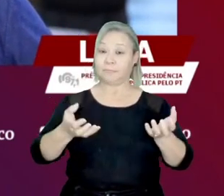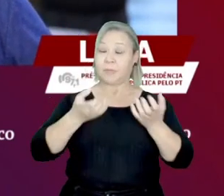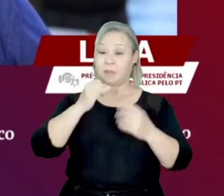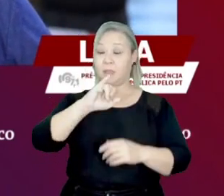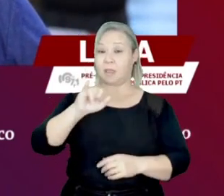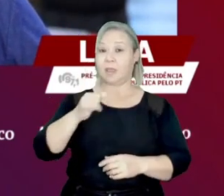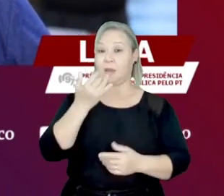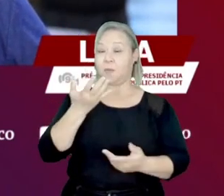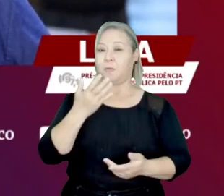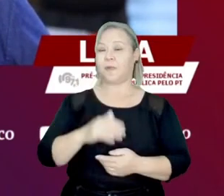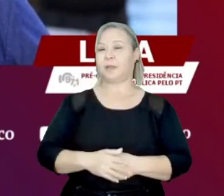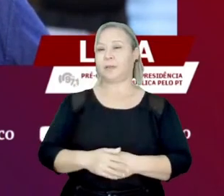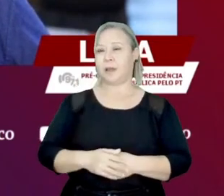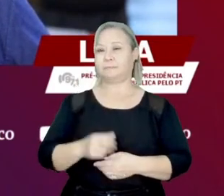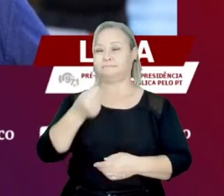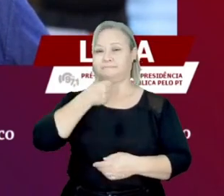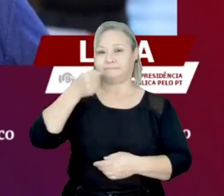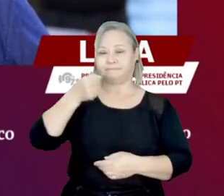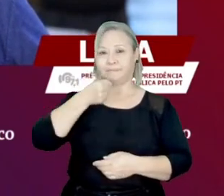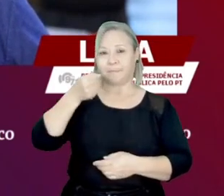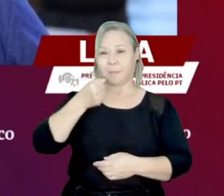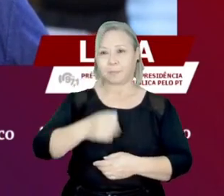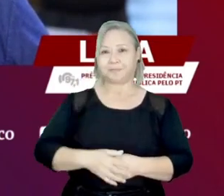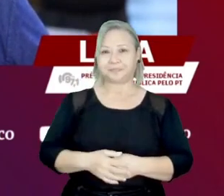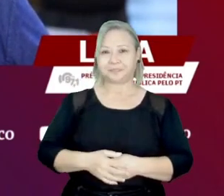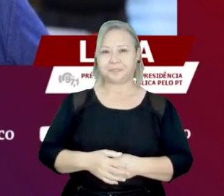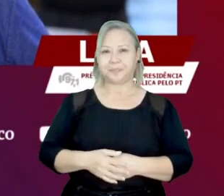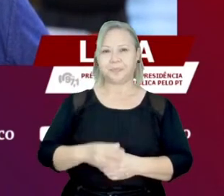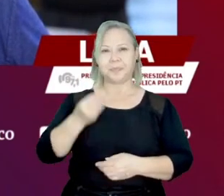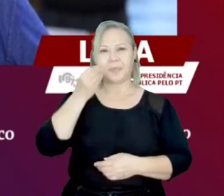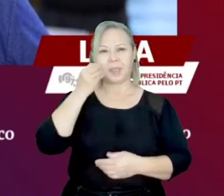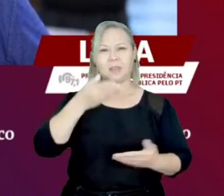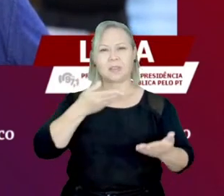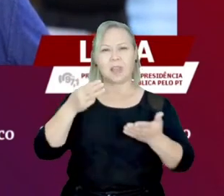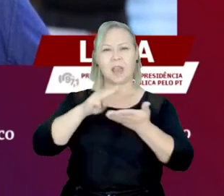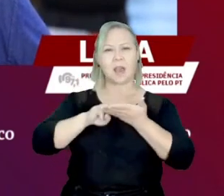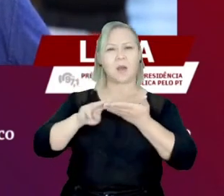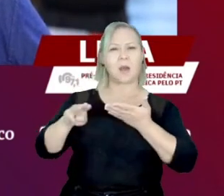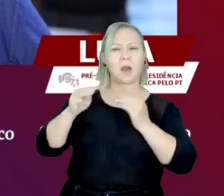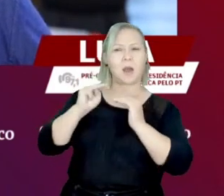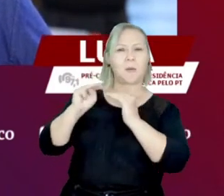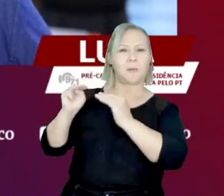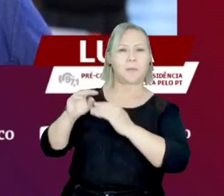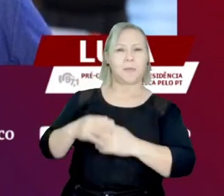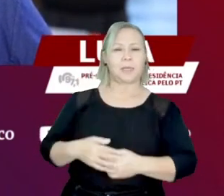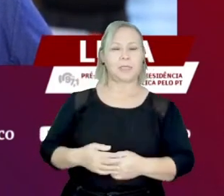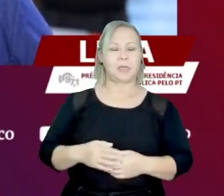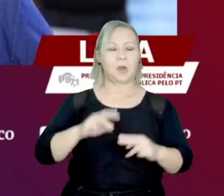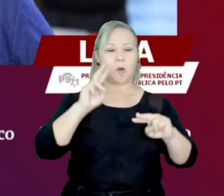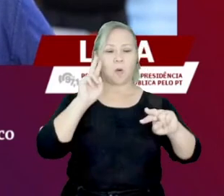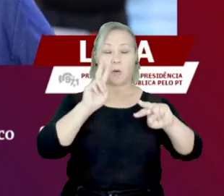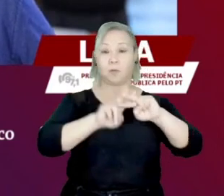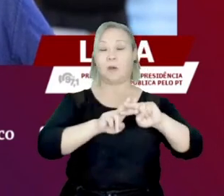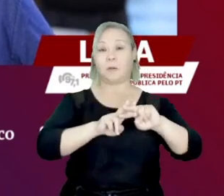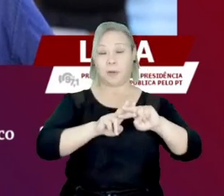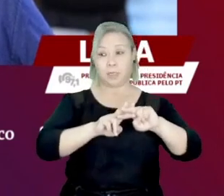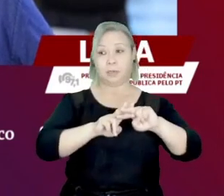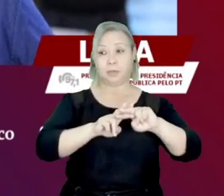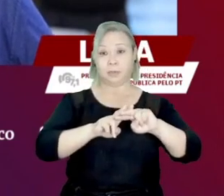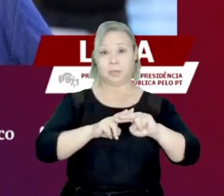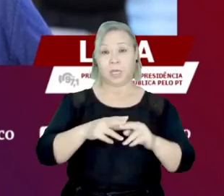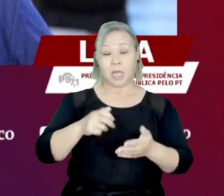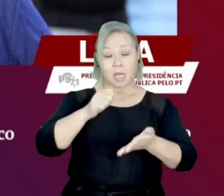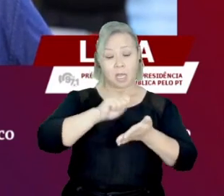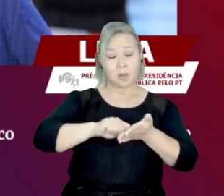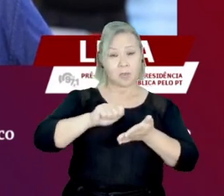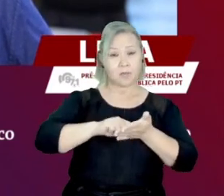escrevi 580 cartas para a Janja. E ela me escreveu 580 cartas. É tão bonito a